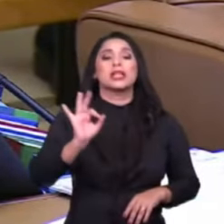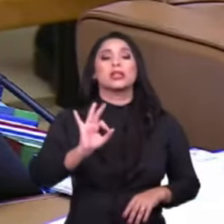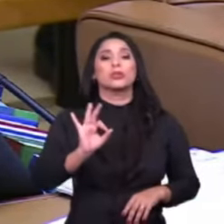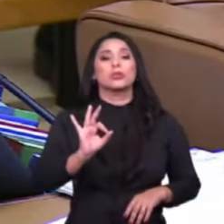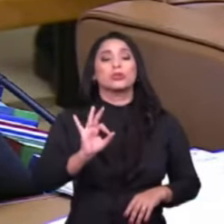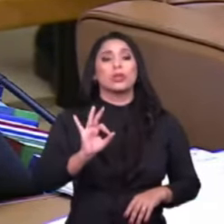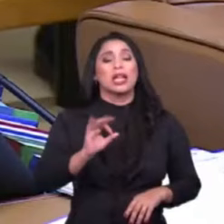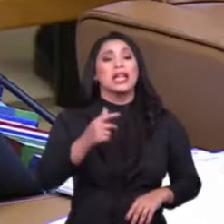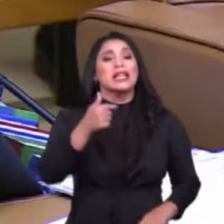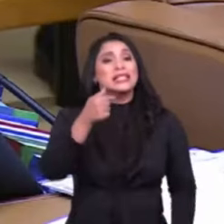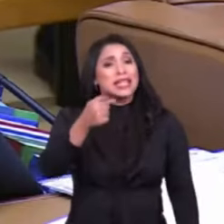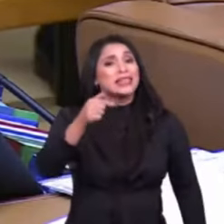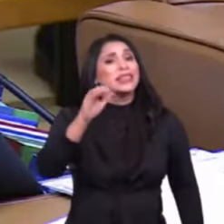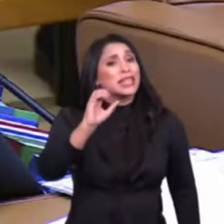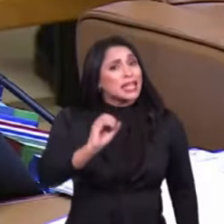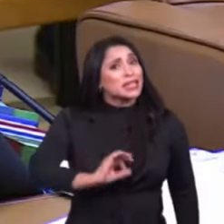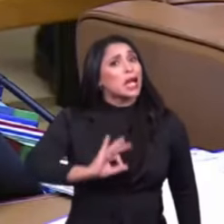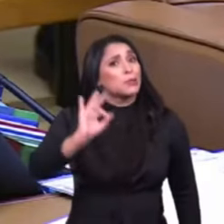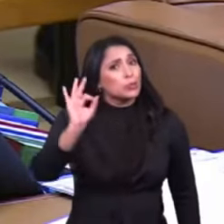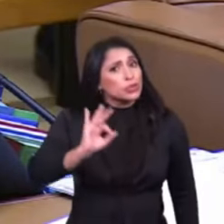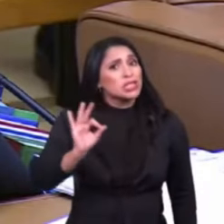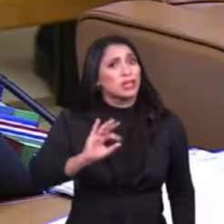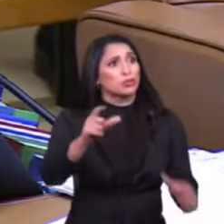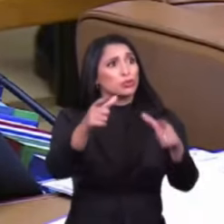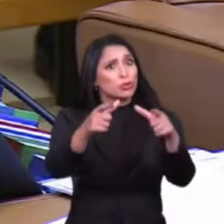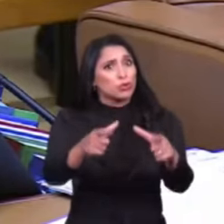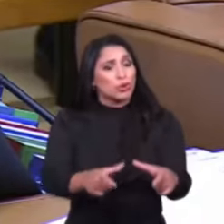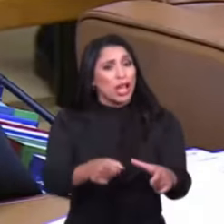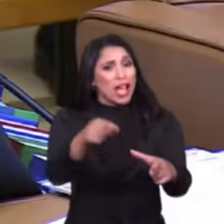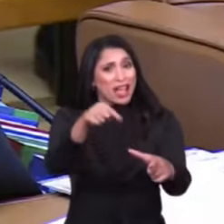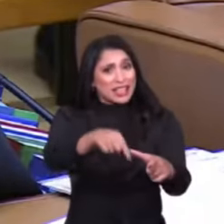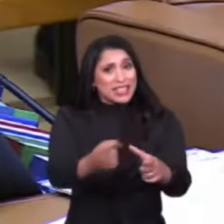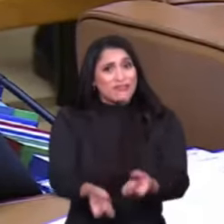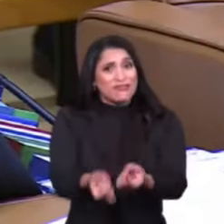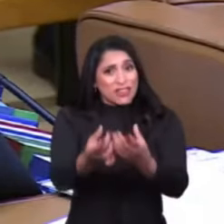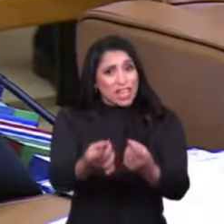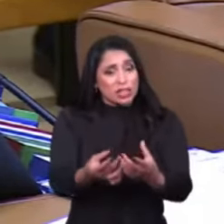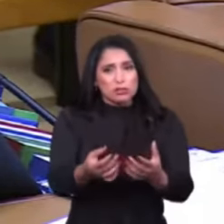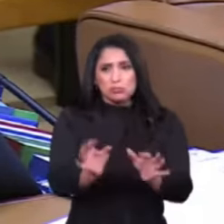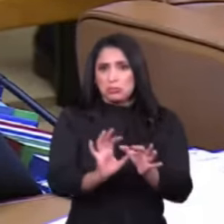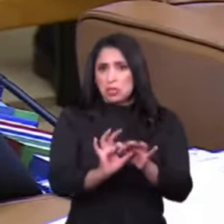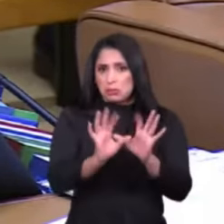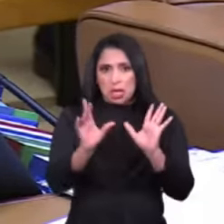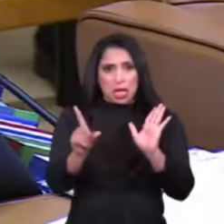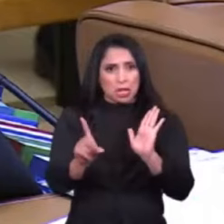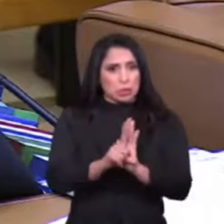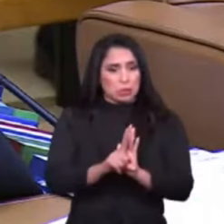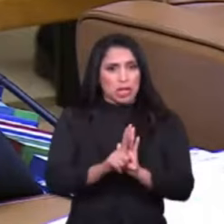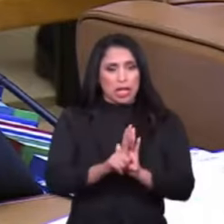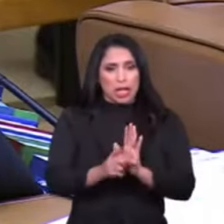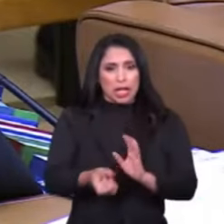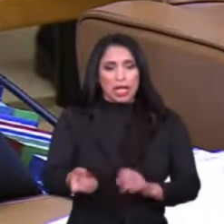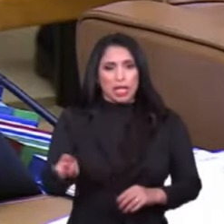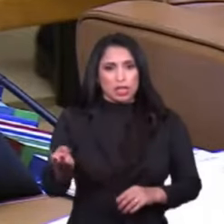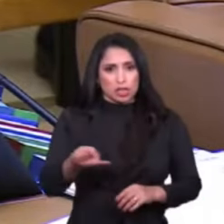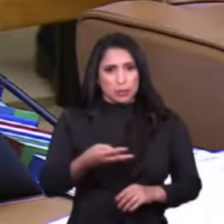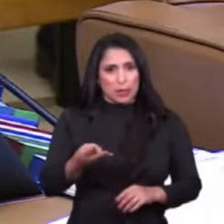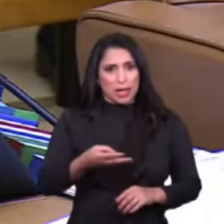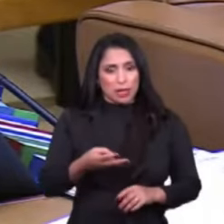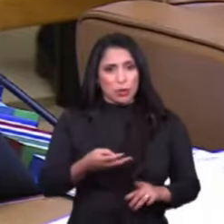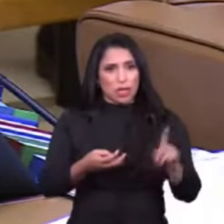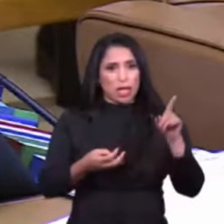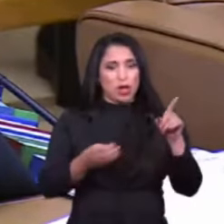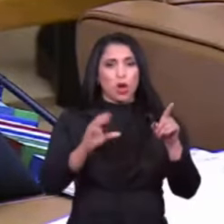espasme, 70% dos locais de venda legal de maconha, consultados no